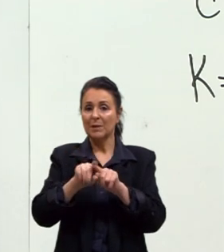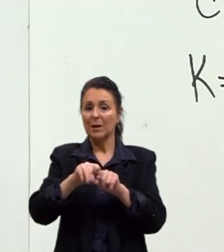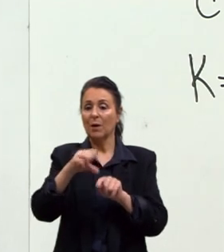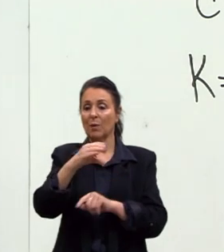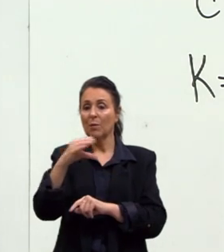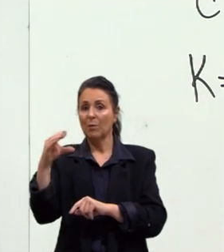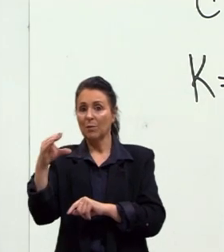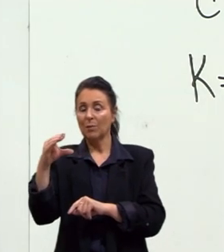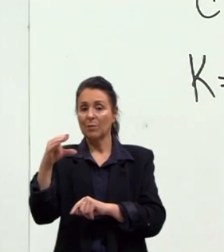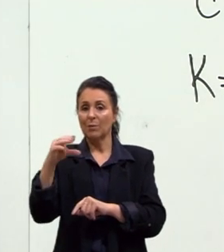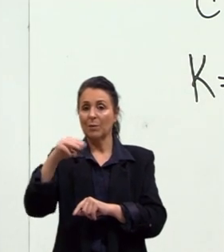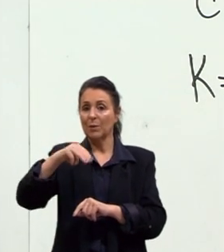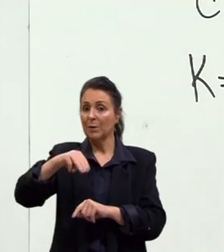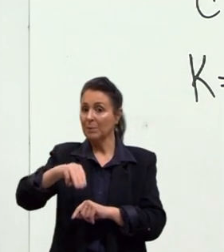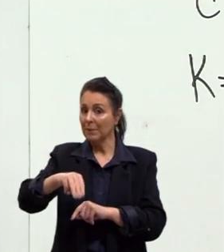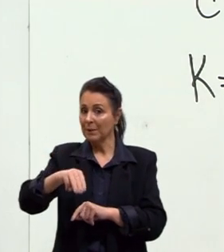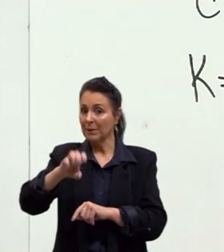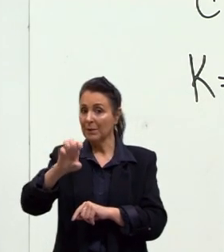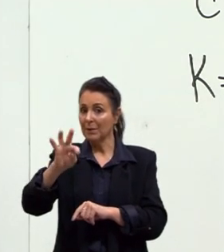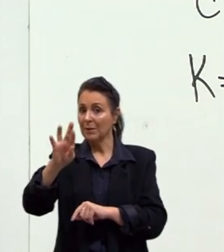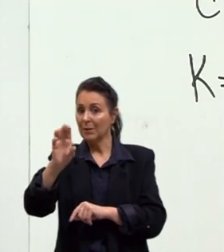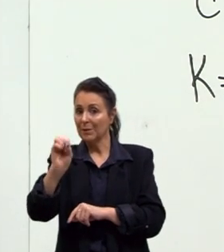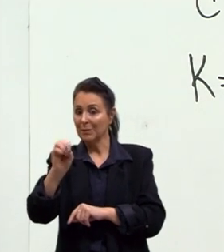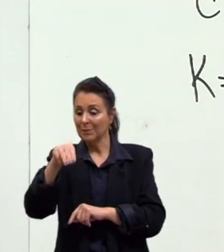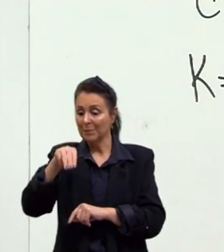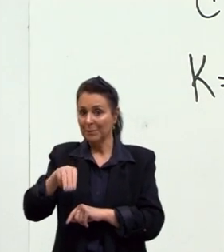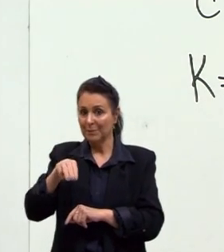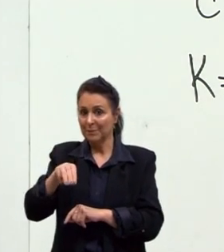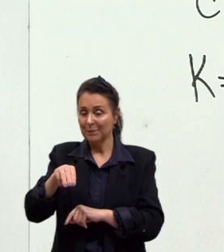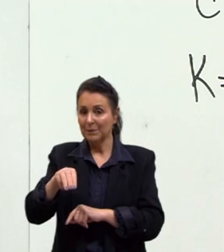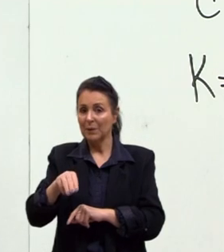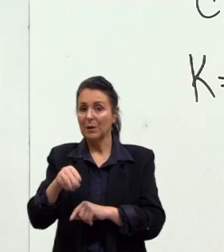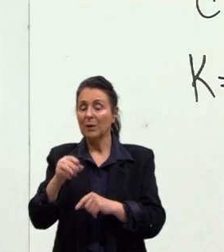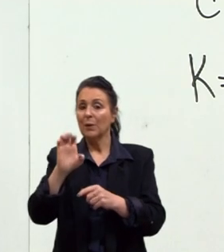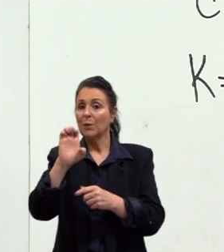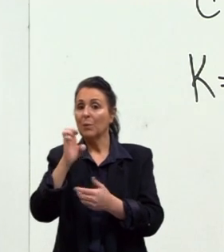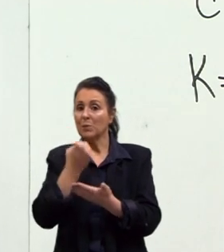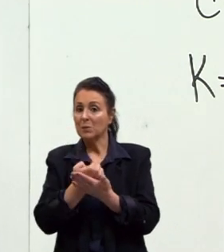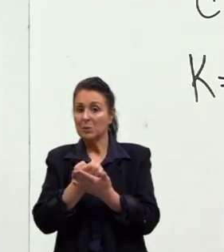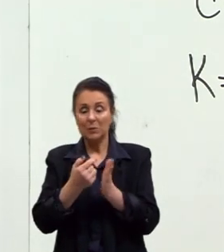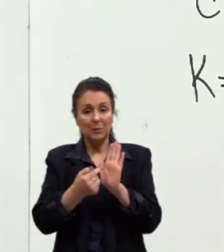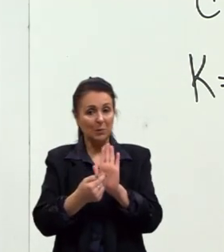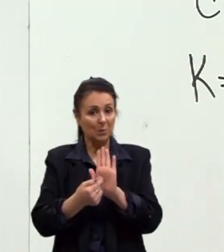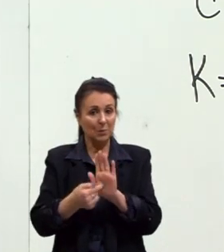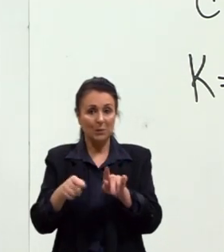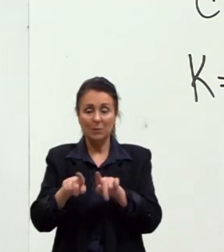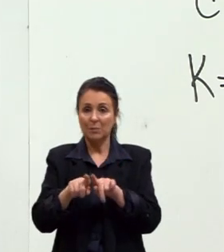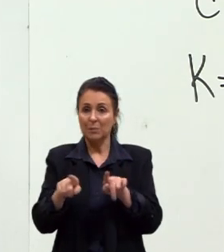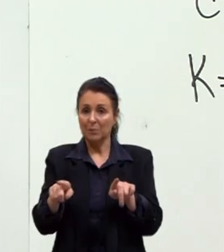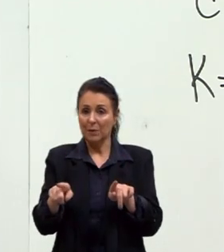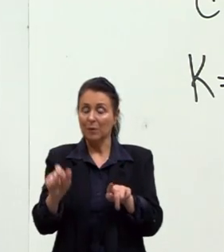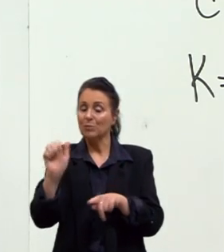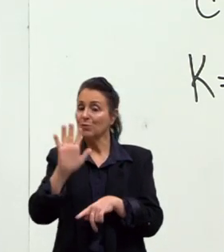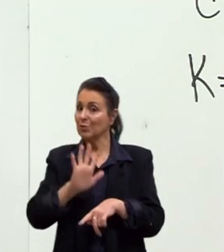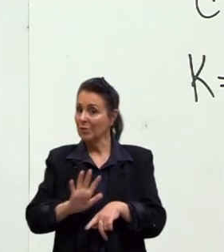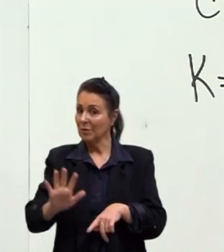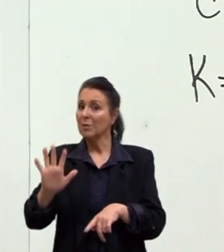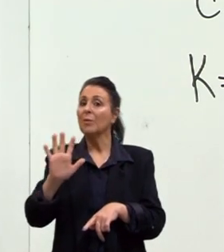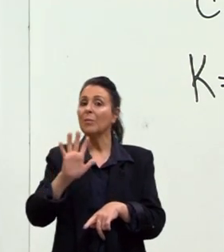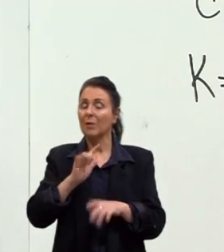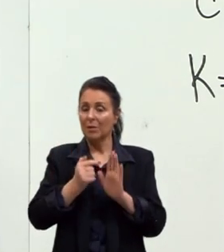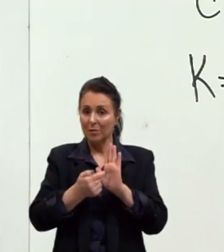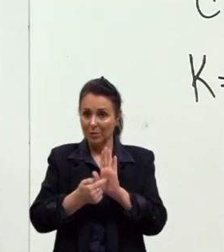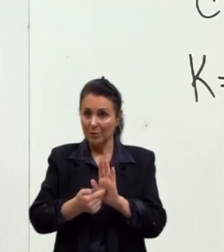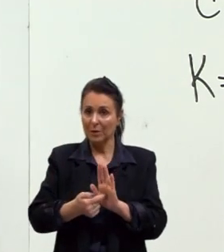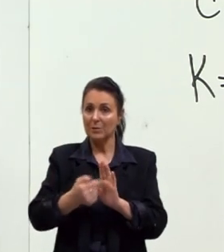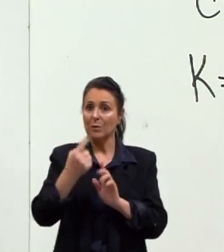pulo e para ficar somente metro e aí né o exercício que não apresenta Tá mas e Geralmente se apresenta né